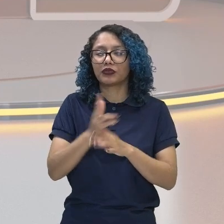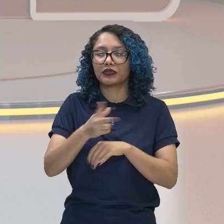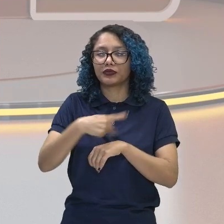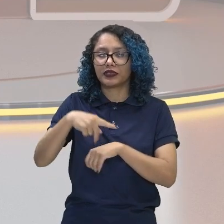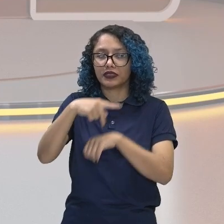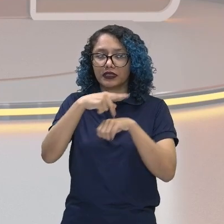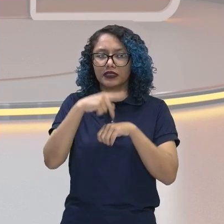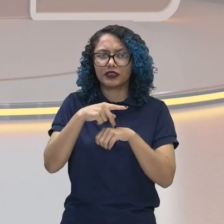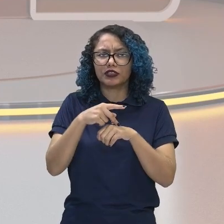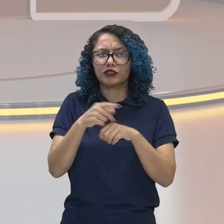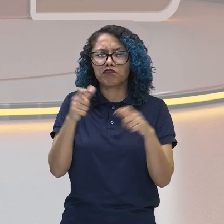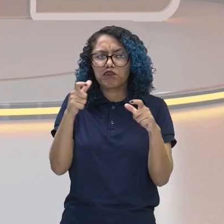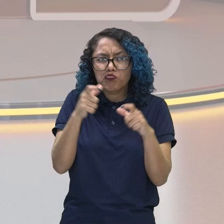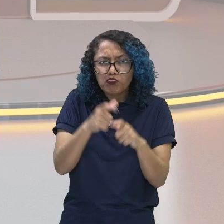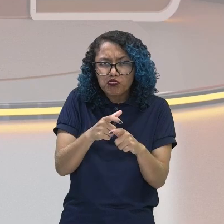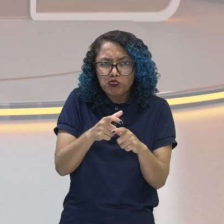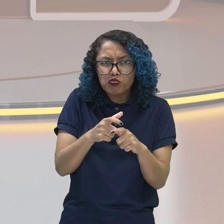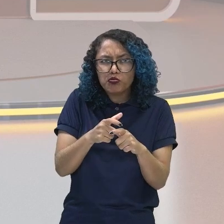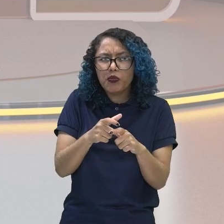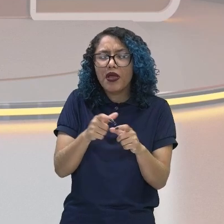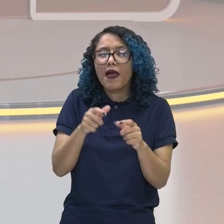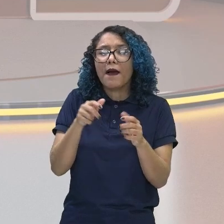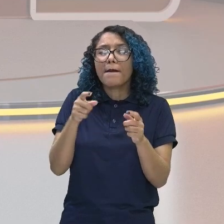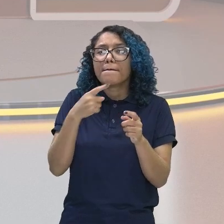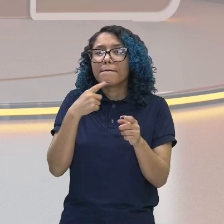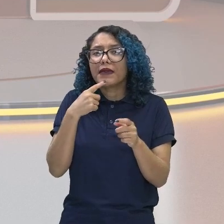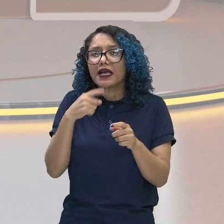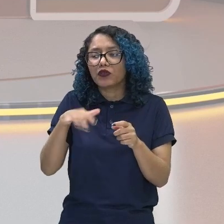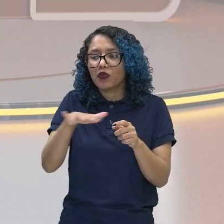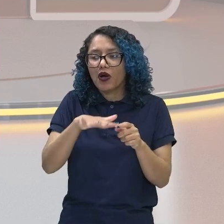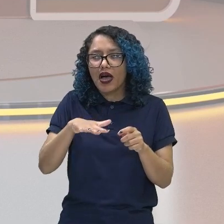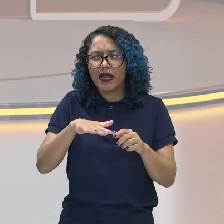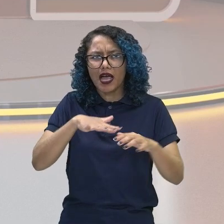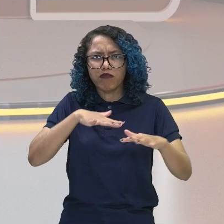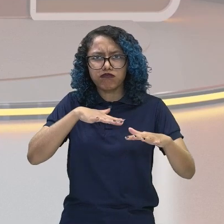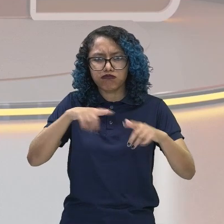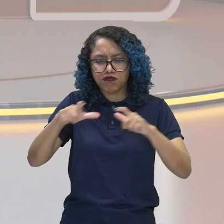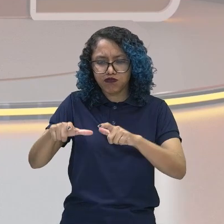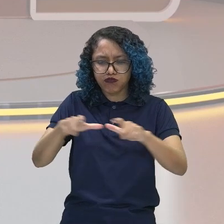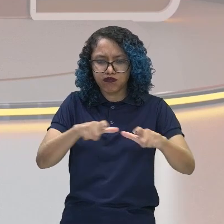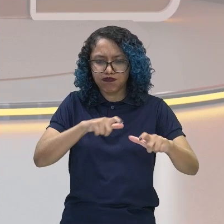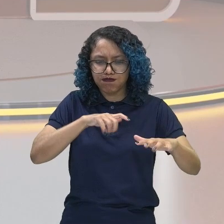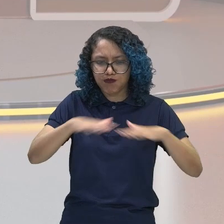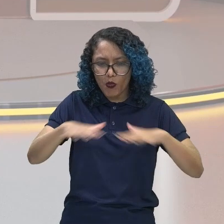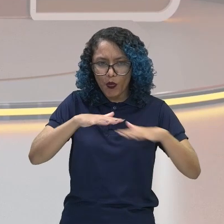países pequenos, que estão próximos a placas tectônicas. Lembra das placas tectônicas? Quando